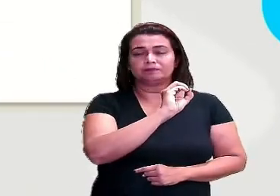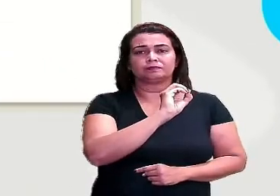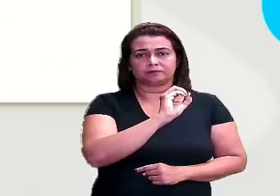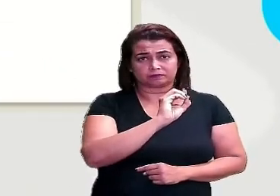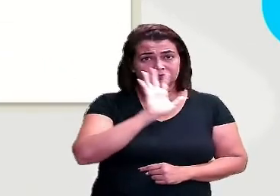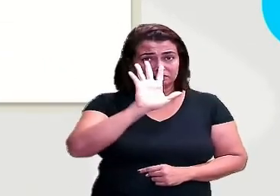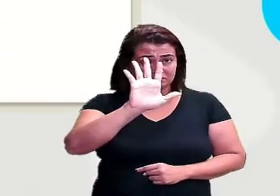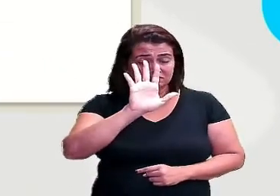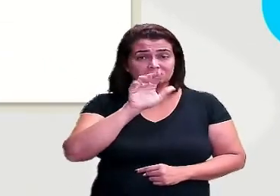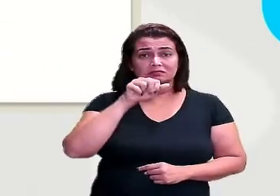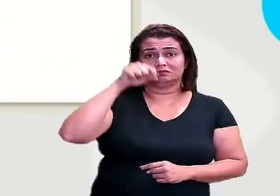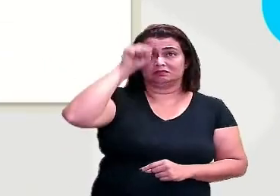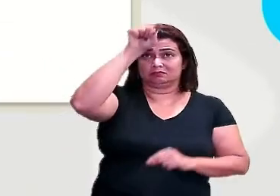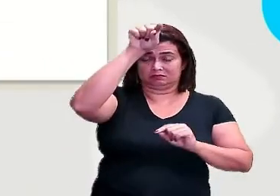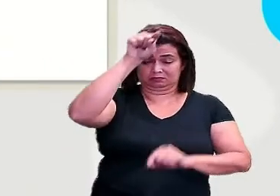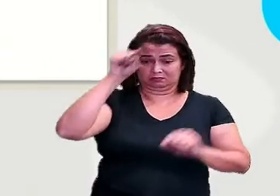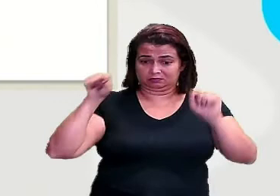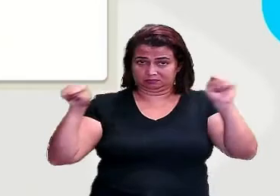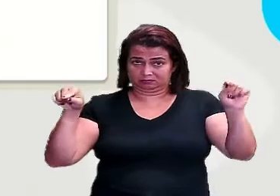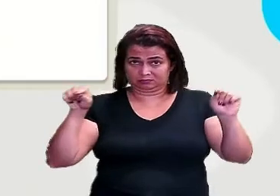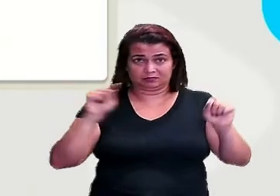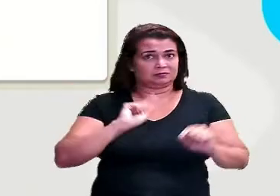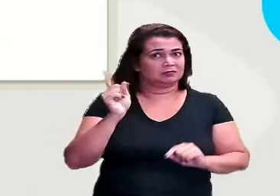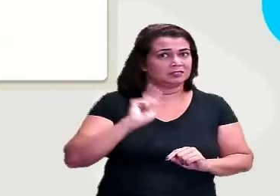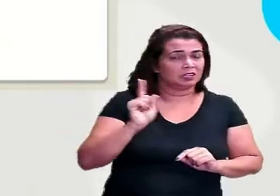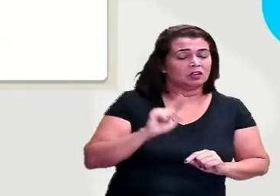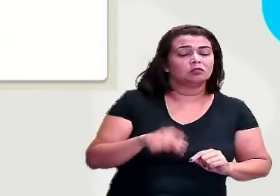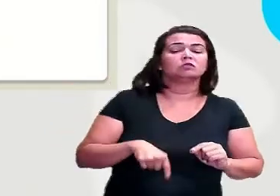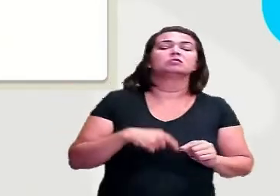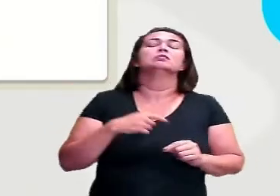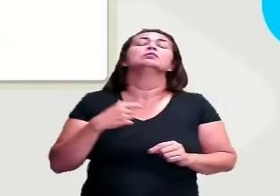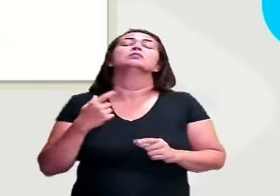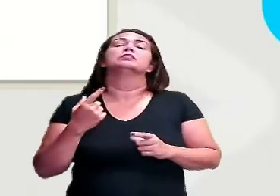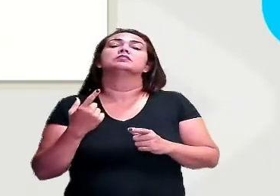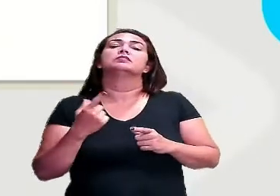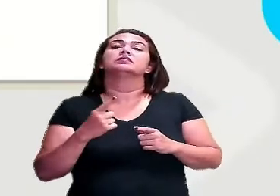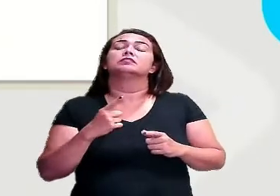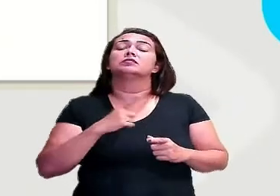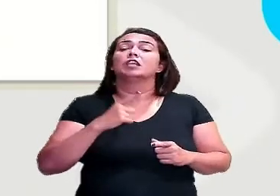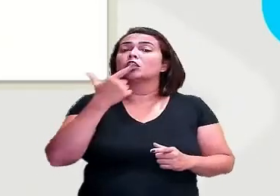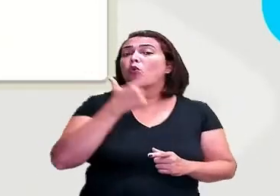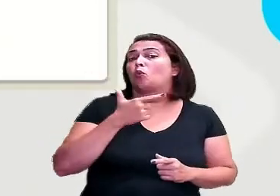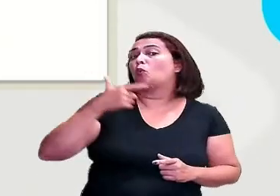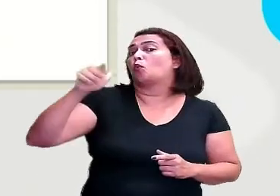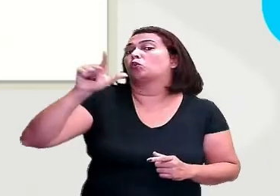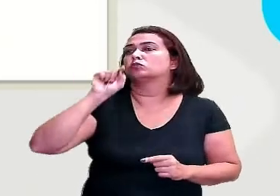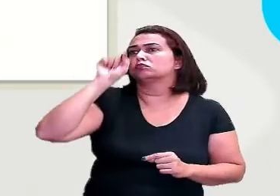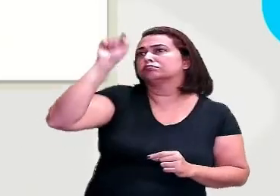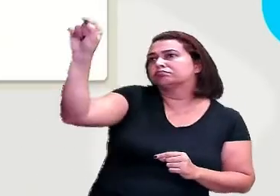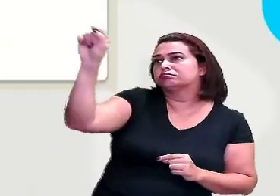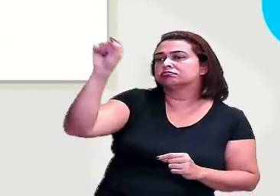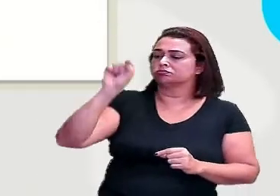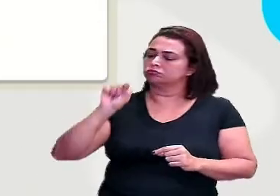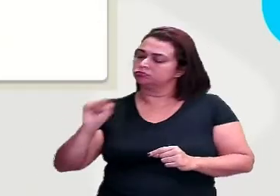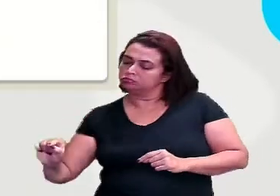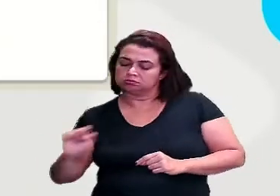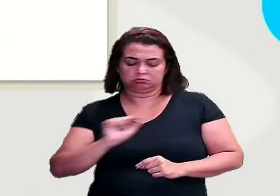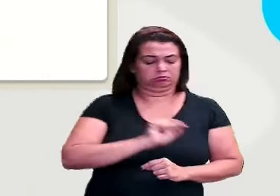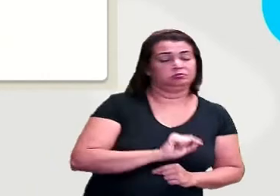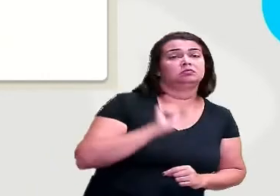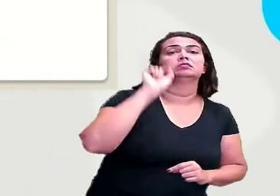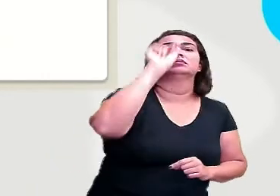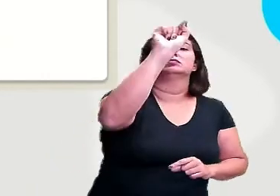pontos cardeais, nós vamos ter também outros pontos que vão nos ajudar nessa